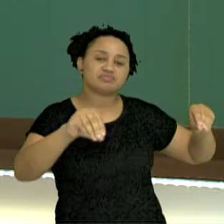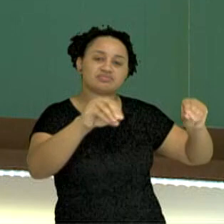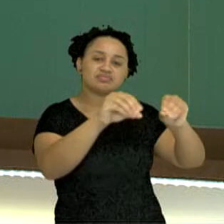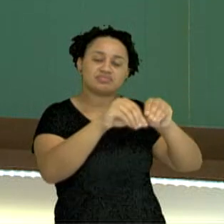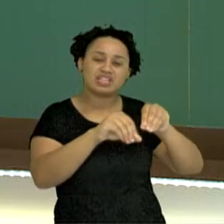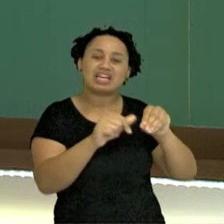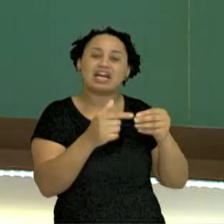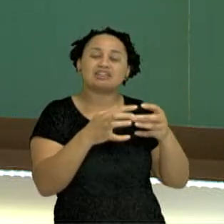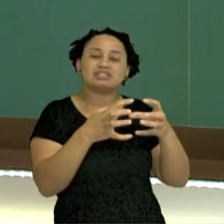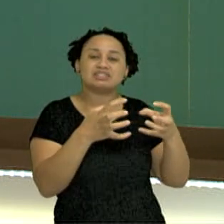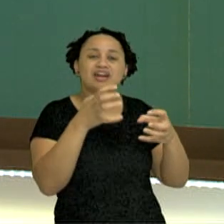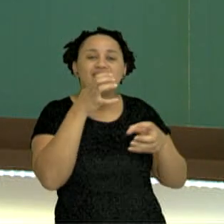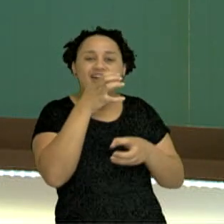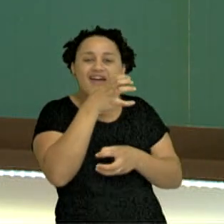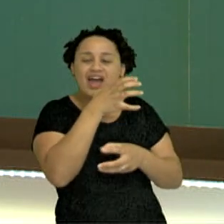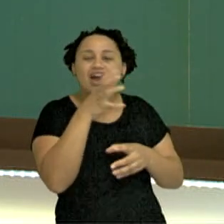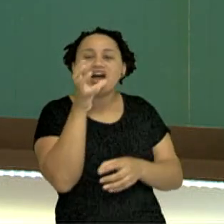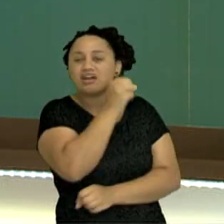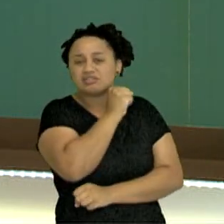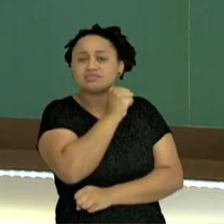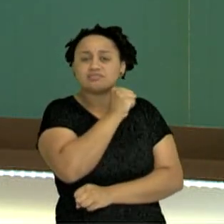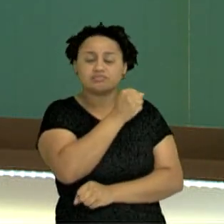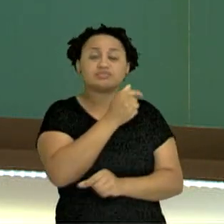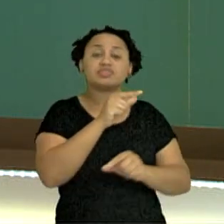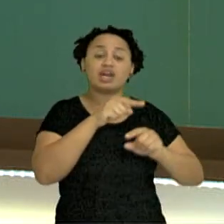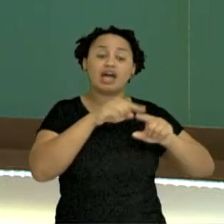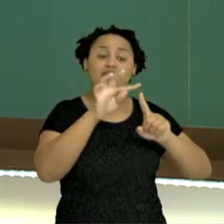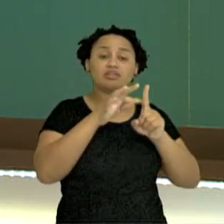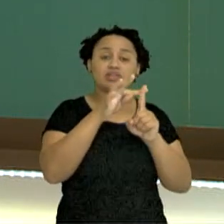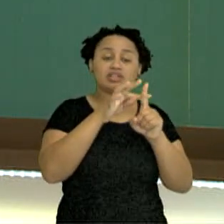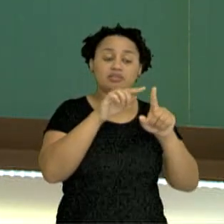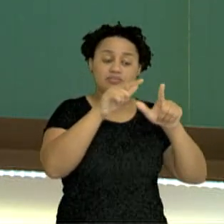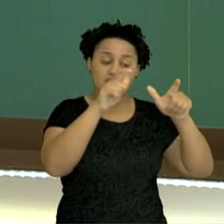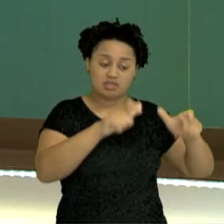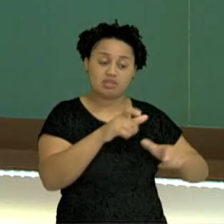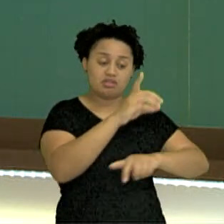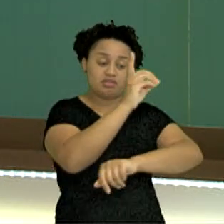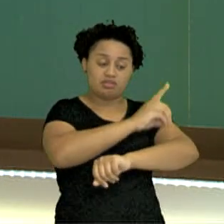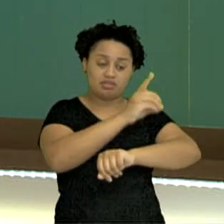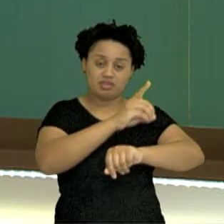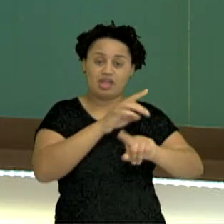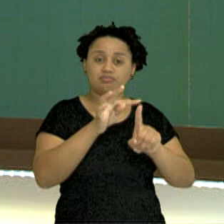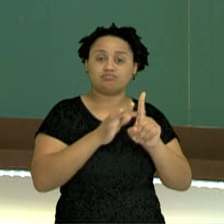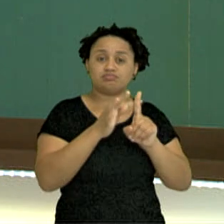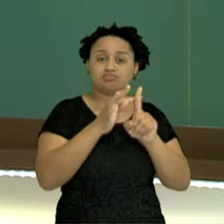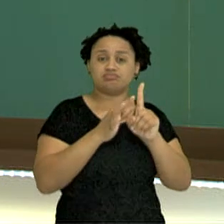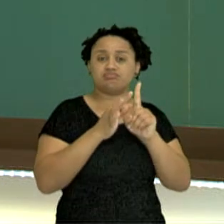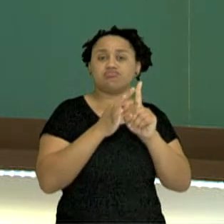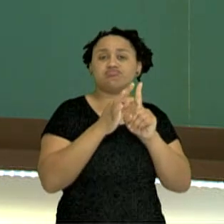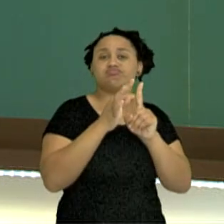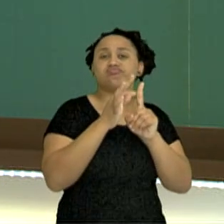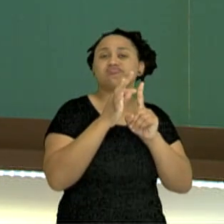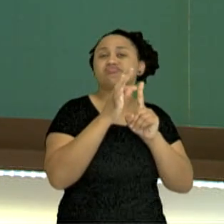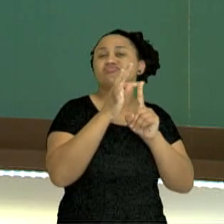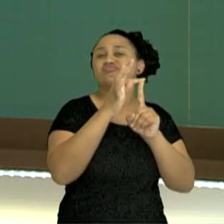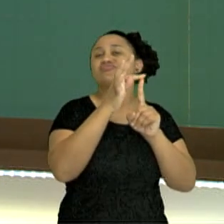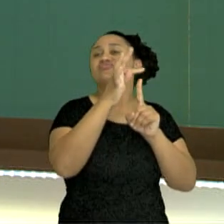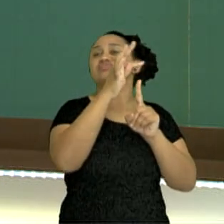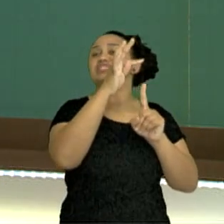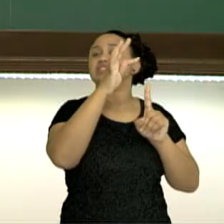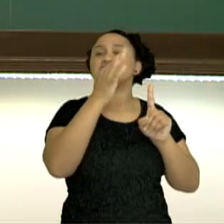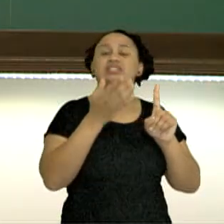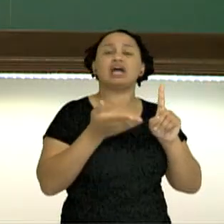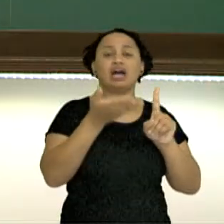se aquecer muito rapidamente, fazendo com que a temperatura naquele local atinja graus bastante